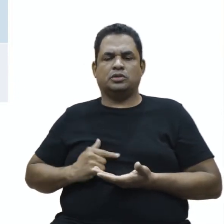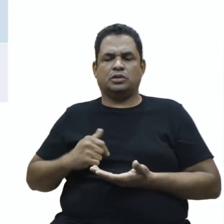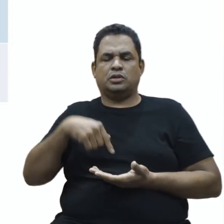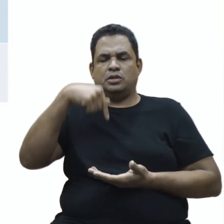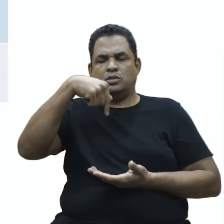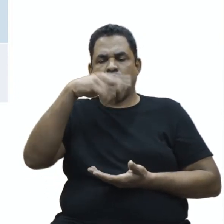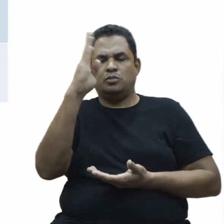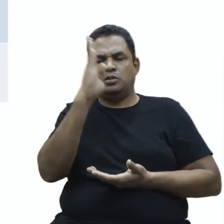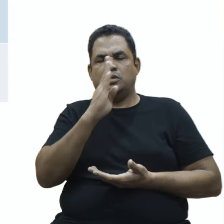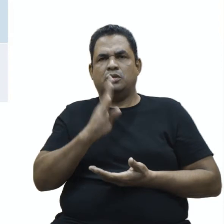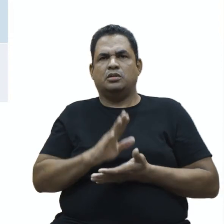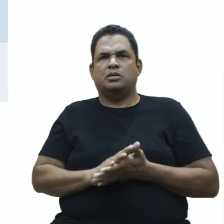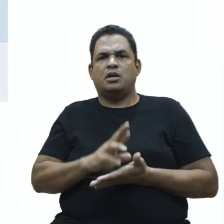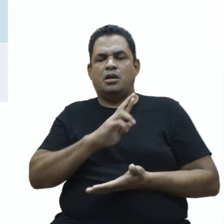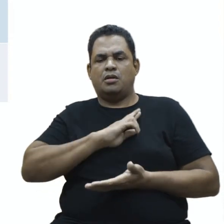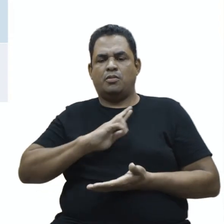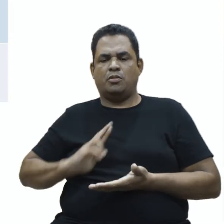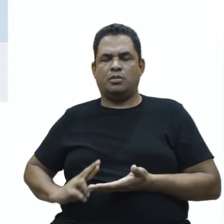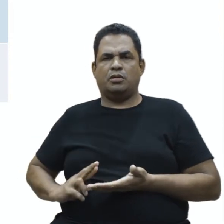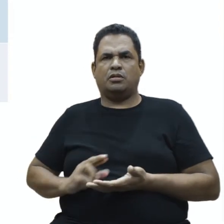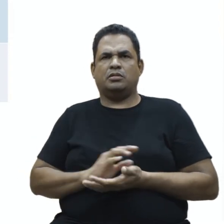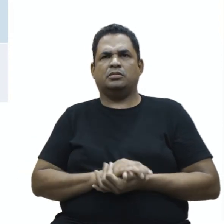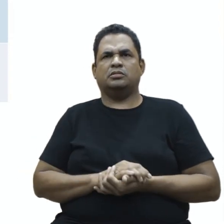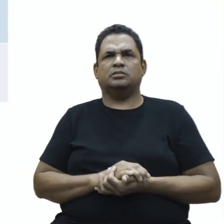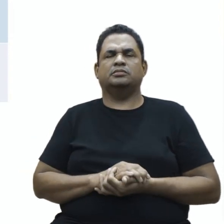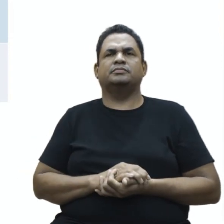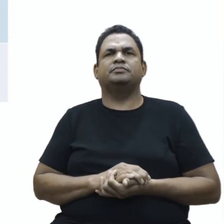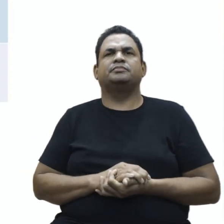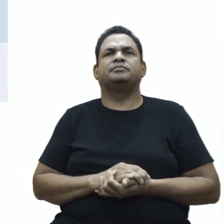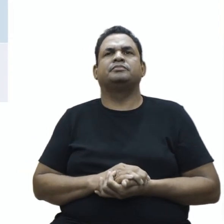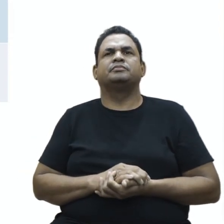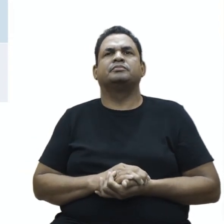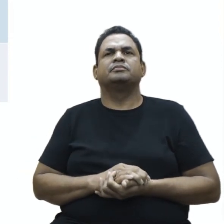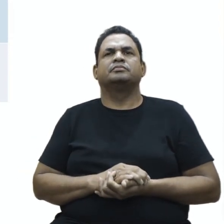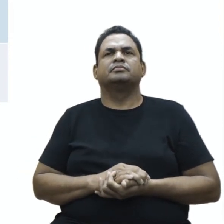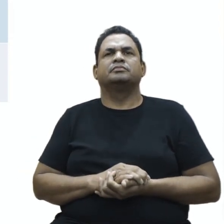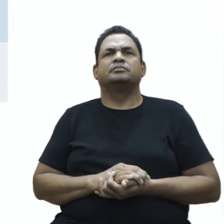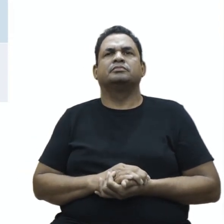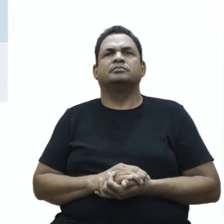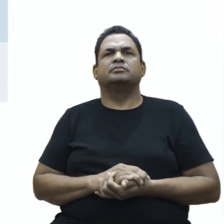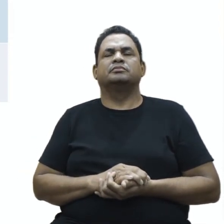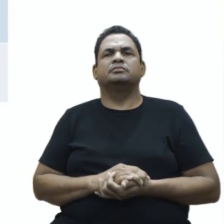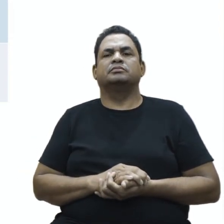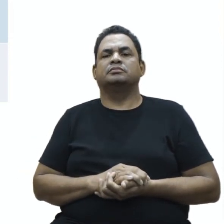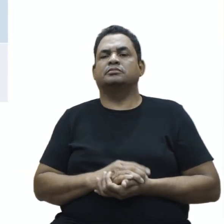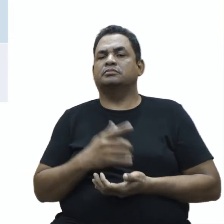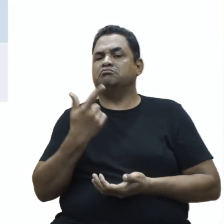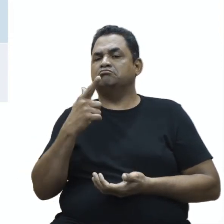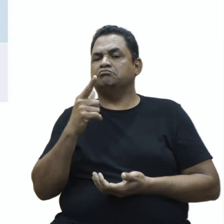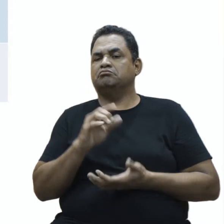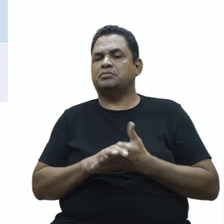a república, né? Não é a monarquia. Porque a gente não tem um rei, a